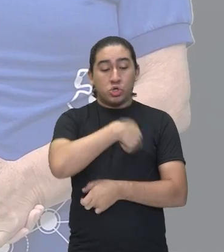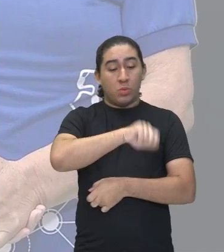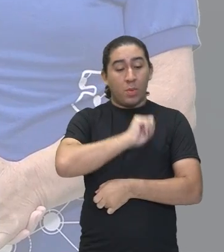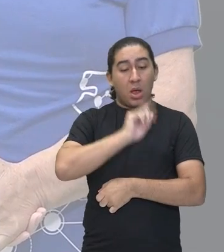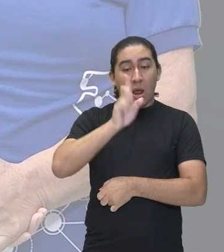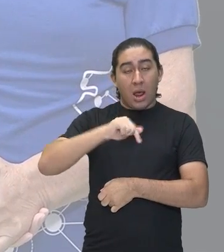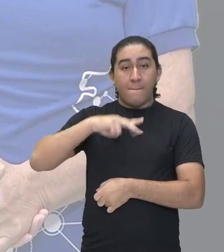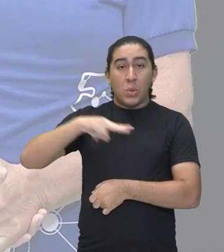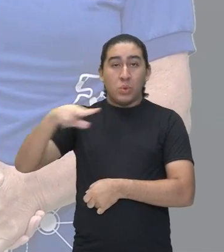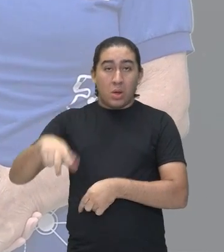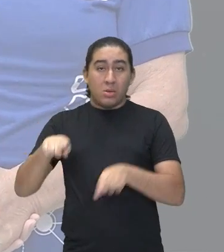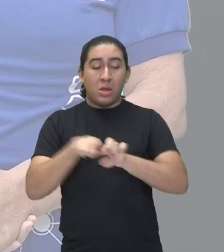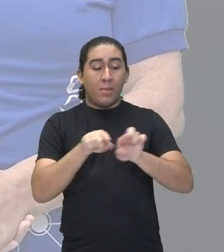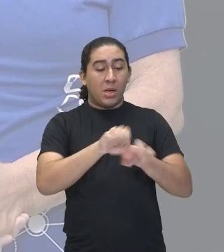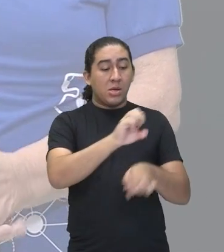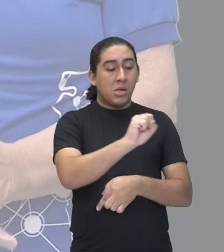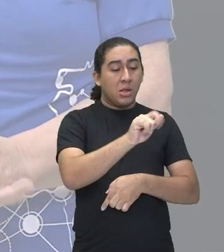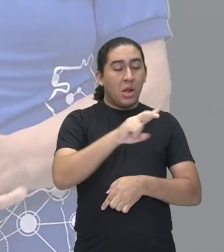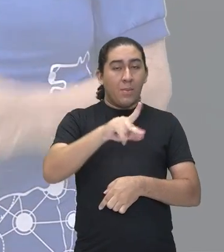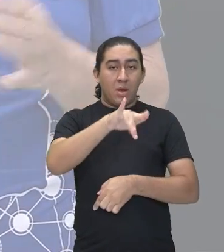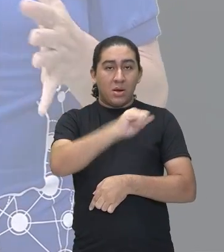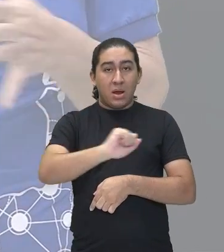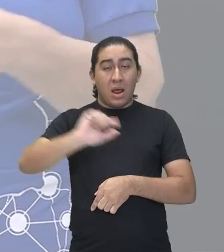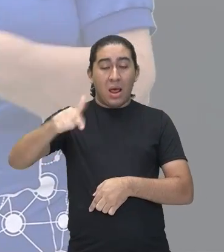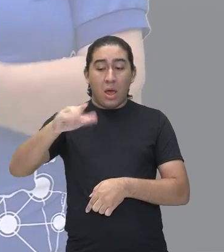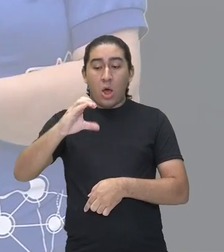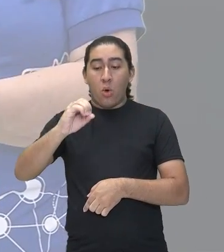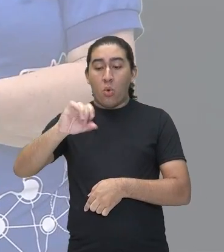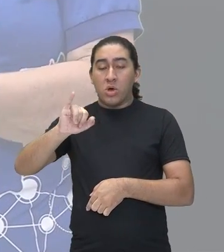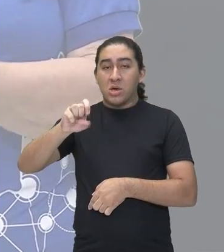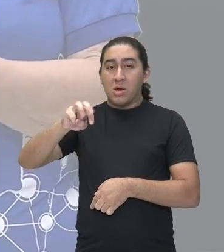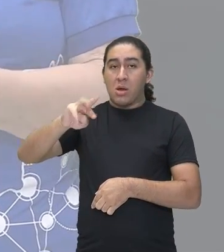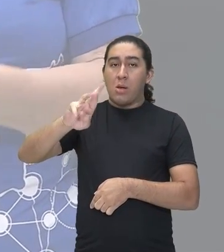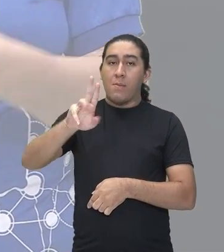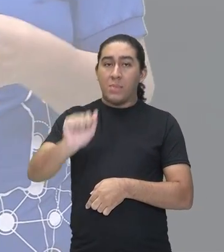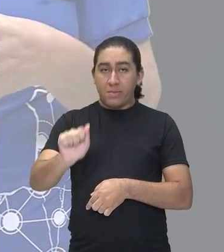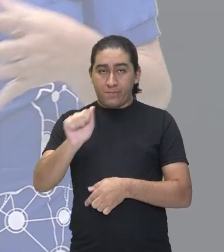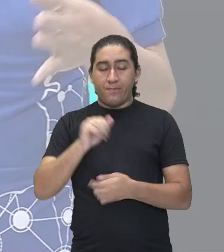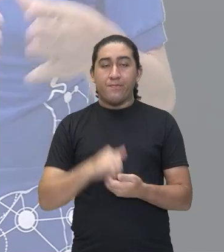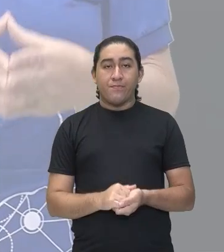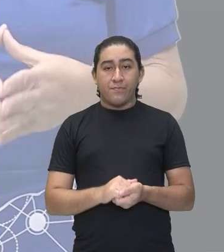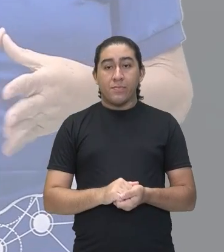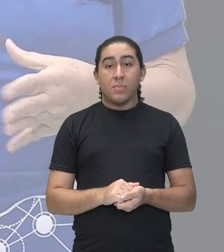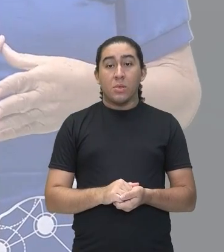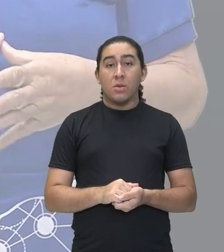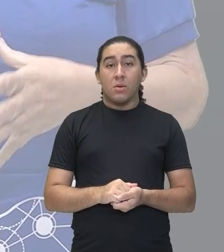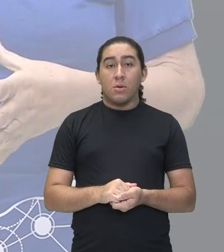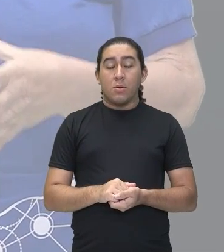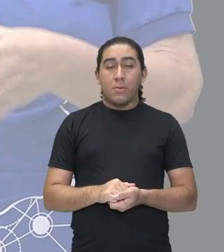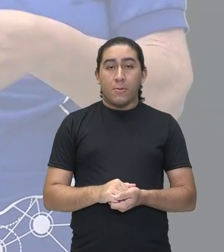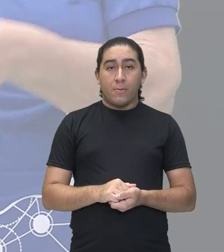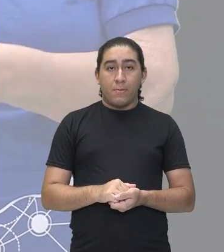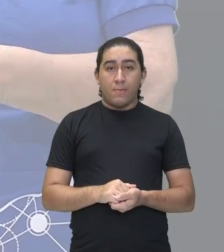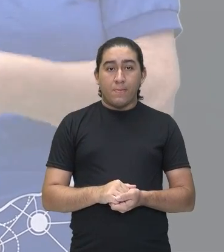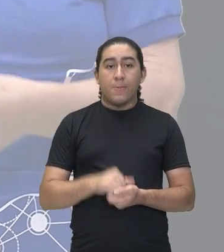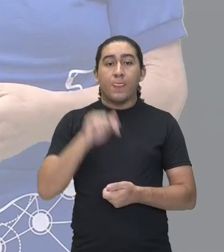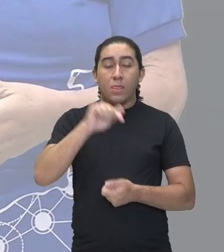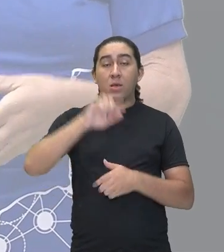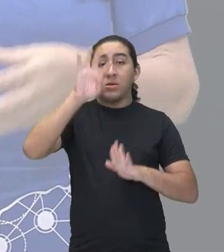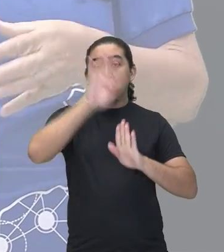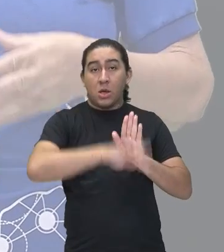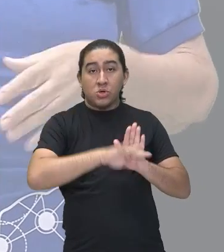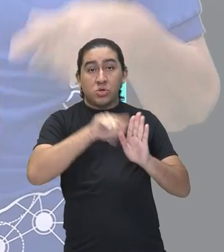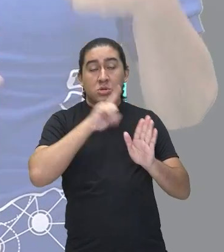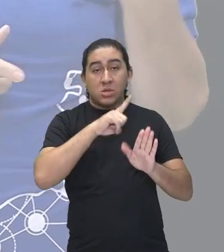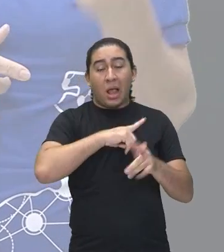e Salamanca seria Coimbra. Cartas chilenas revelam, por meio de um tom